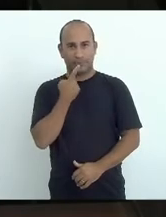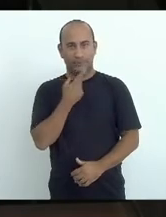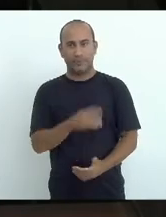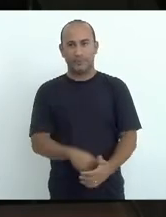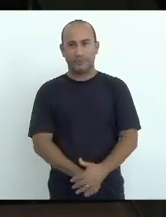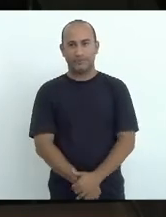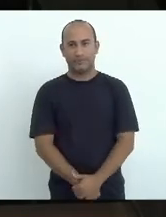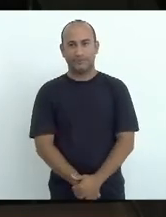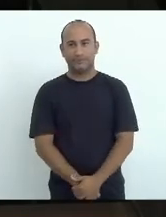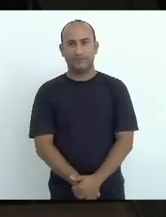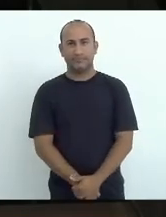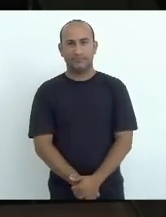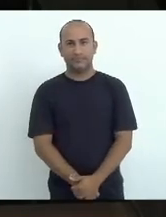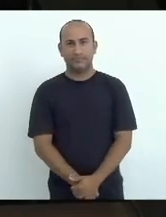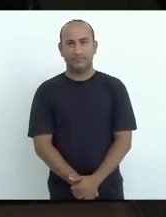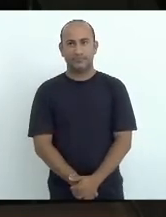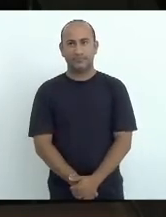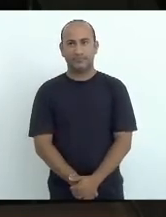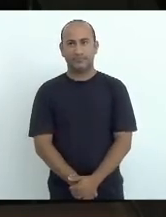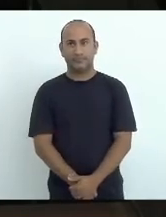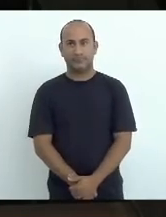queria aqui, senhora presidente,